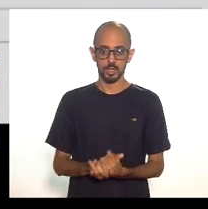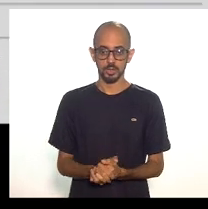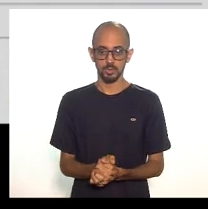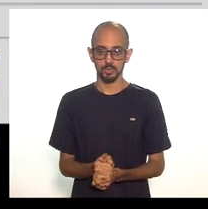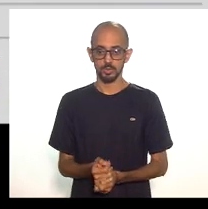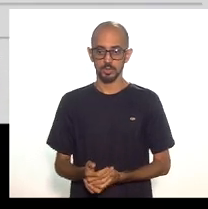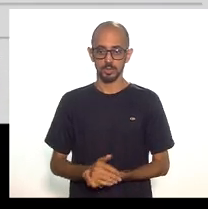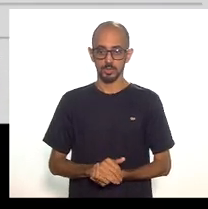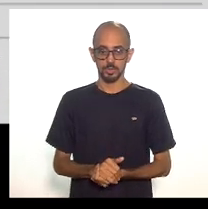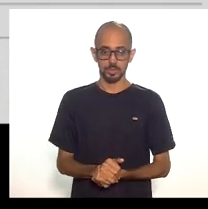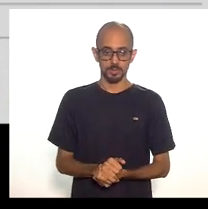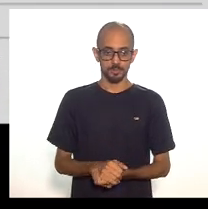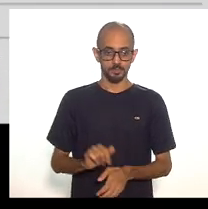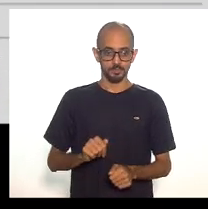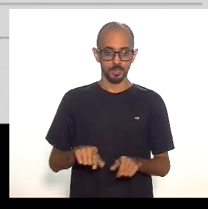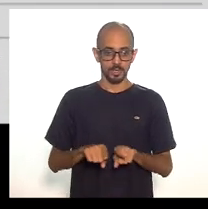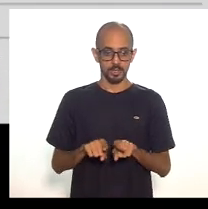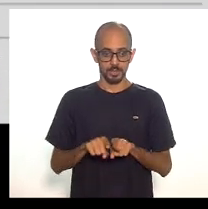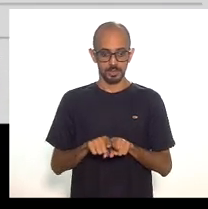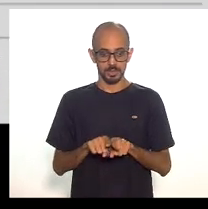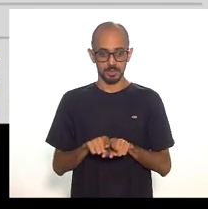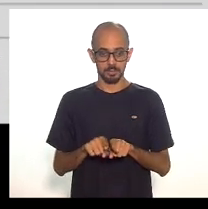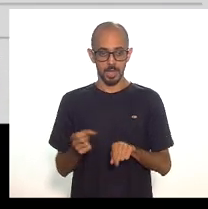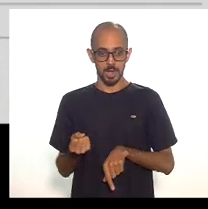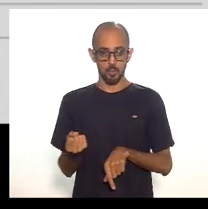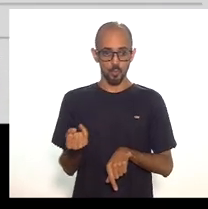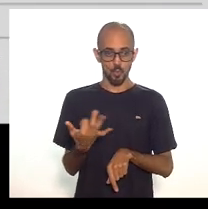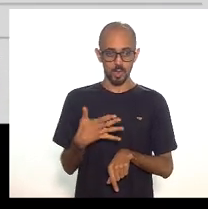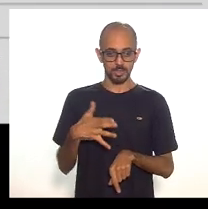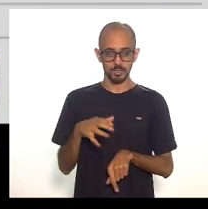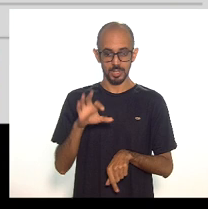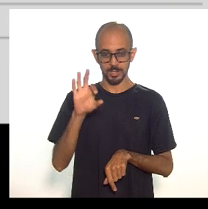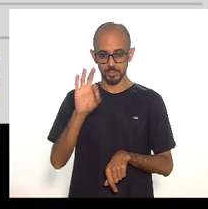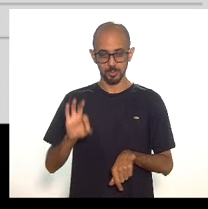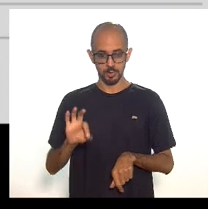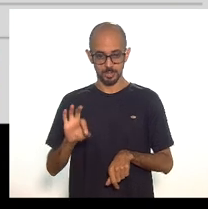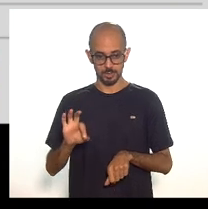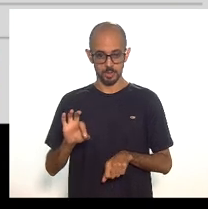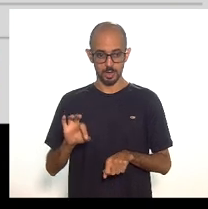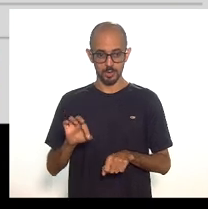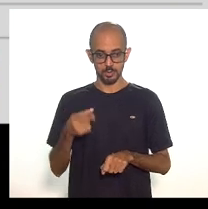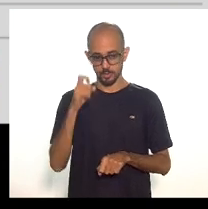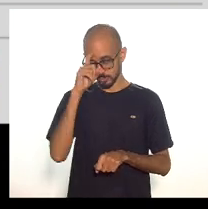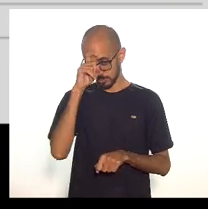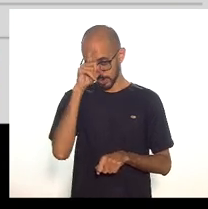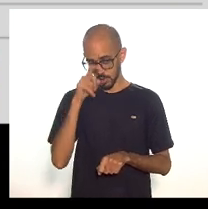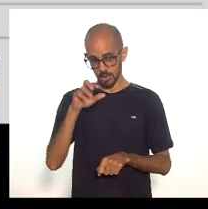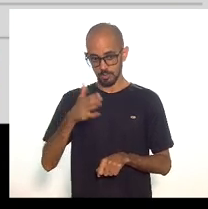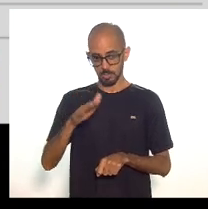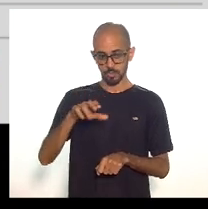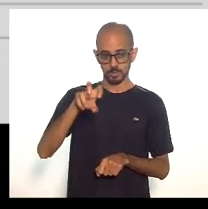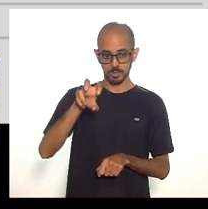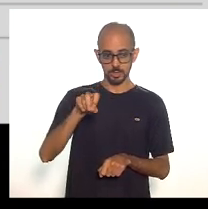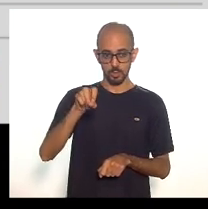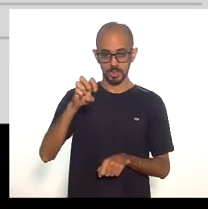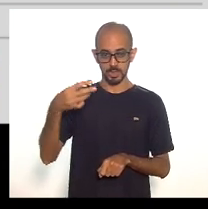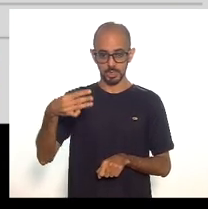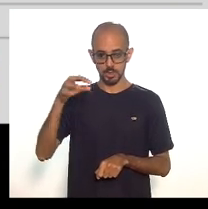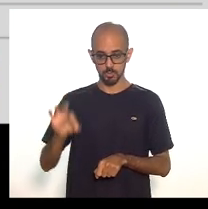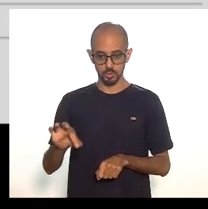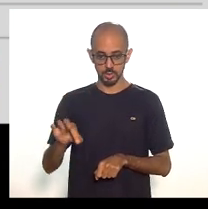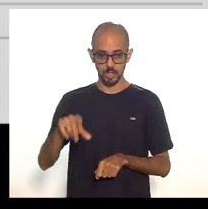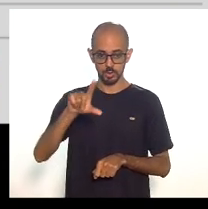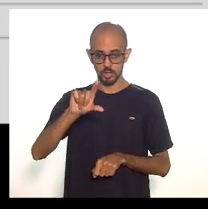1,9%. Aqui a taxa de mortalidade hospitalar desse hospital, que era de 53% em abril. Ela